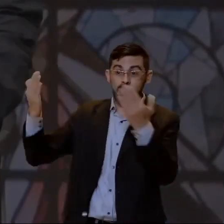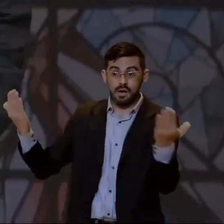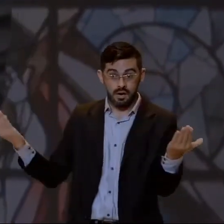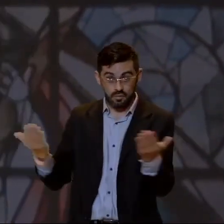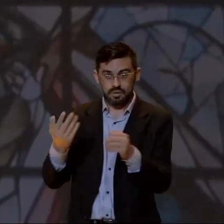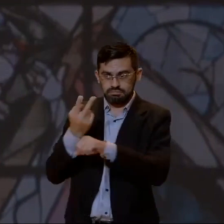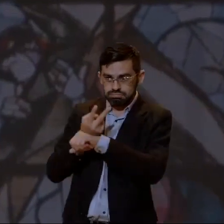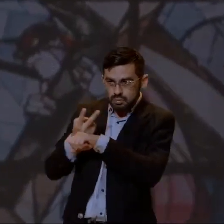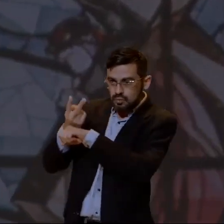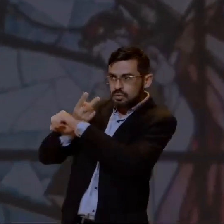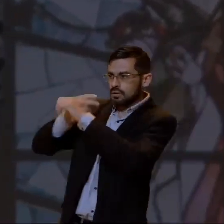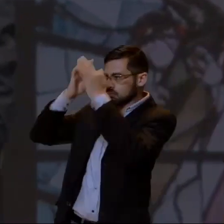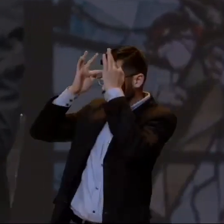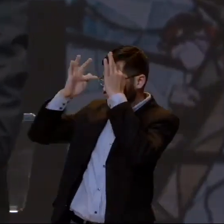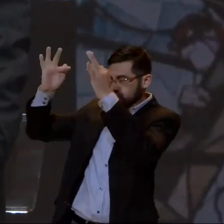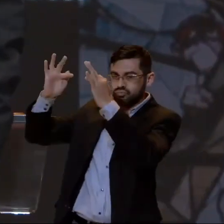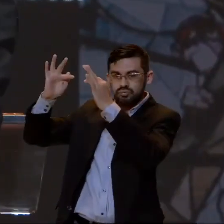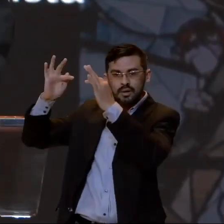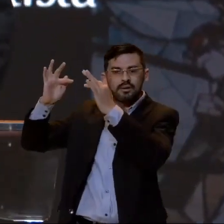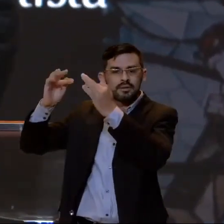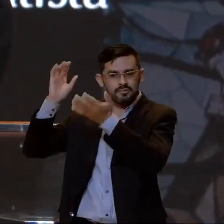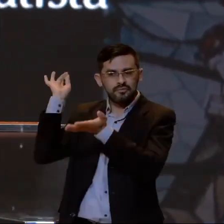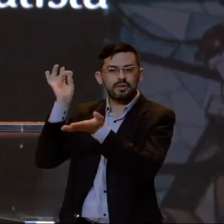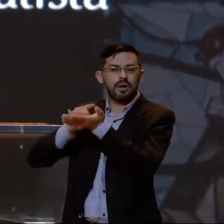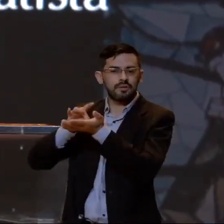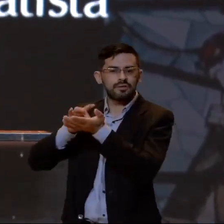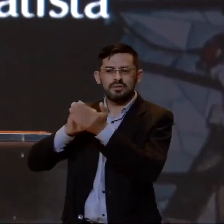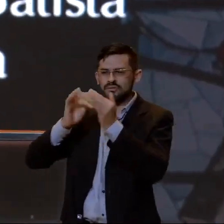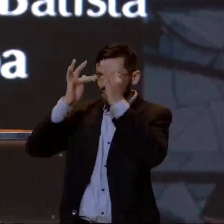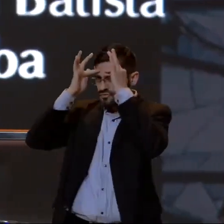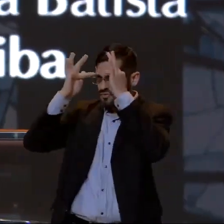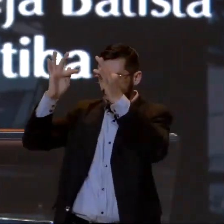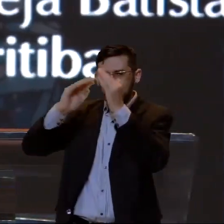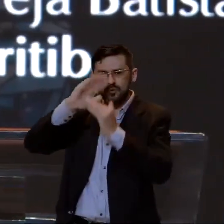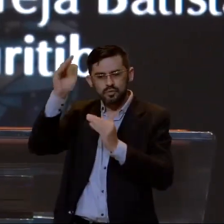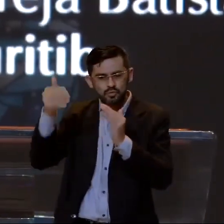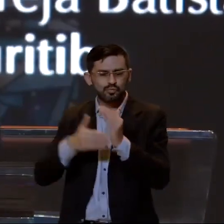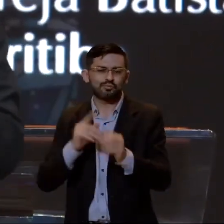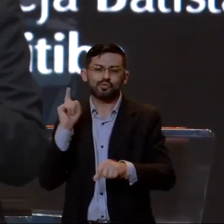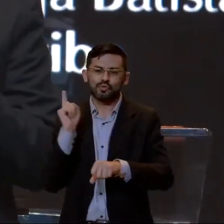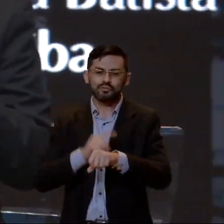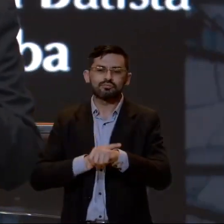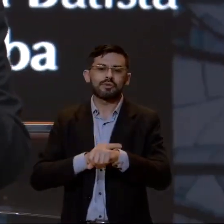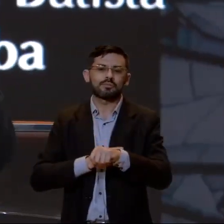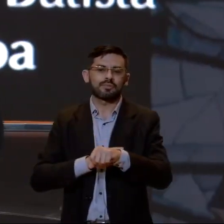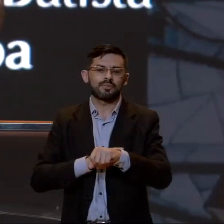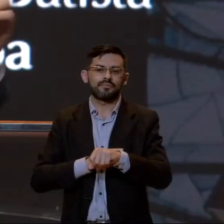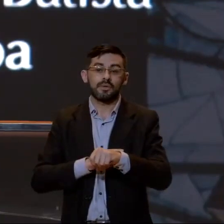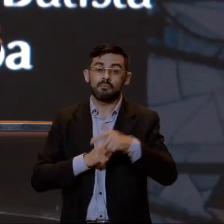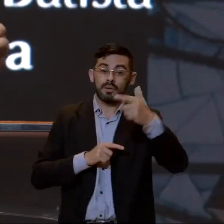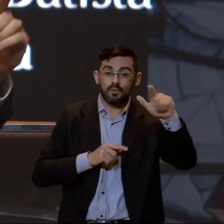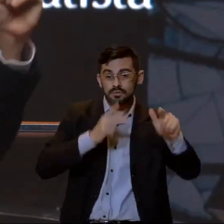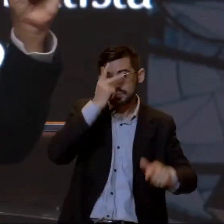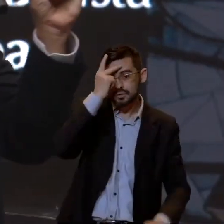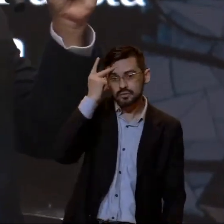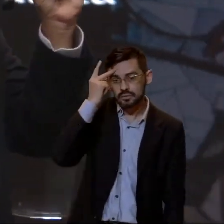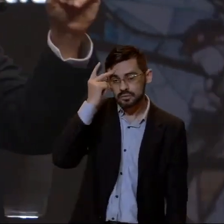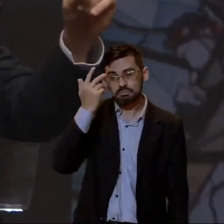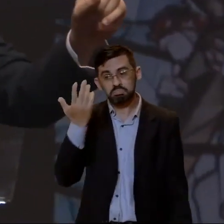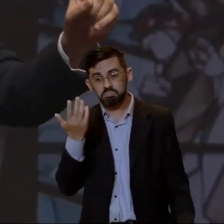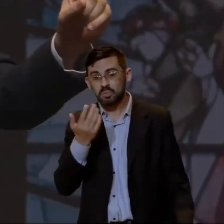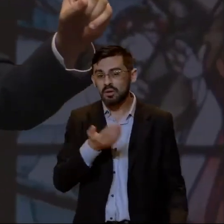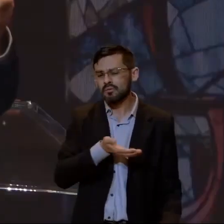de buscar de uma maneira diferente, fiel em todo tempo, em toda e qualquer circunstância. Para outros Ele está dizendo: